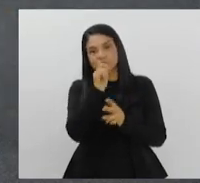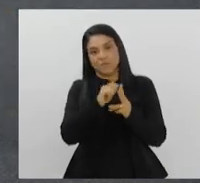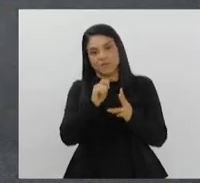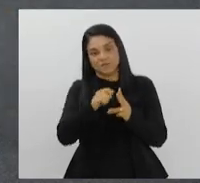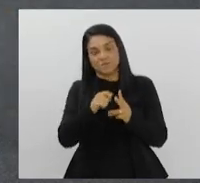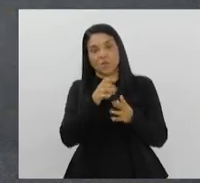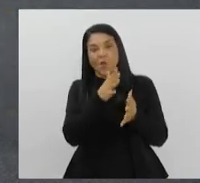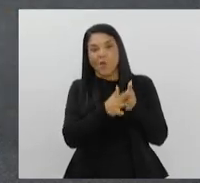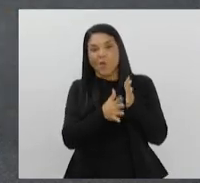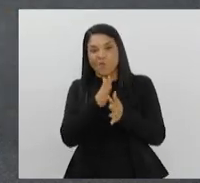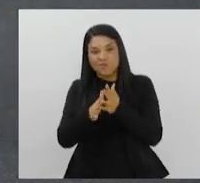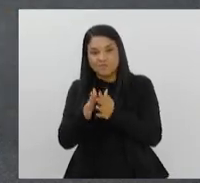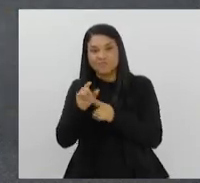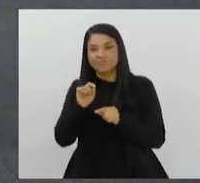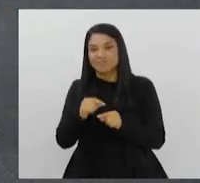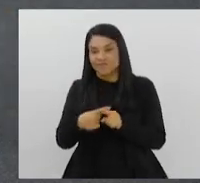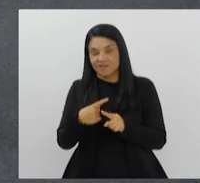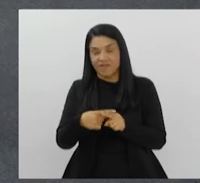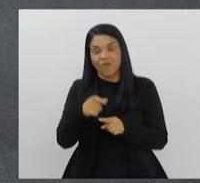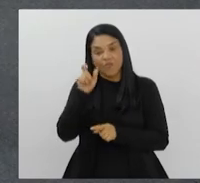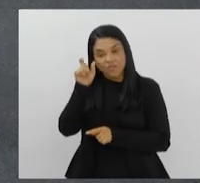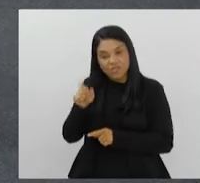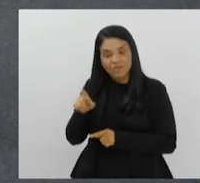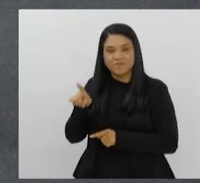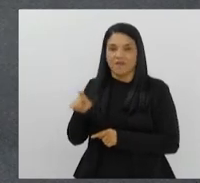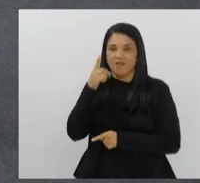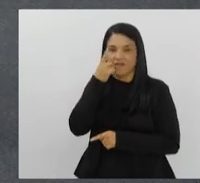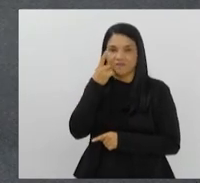danada, porque o deputado, ao invés de entrar no mérito da questão,